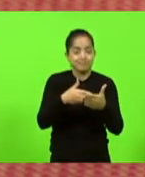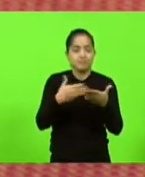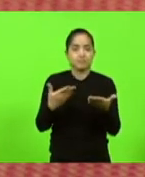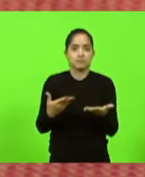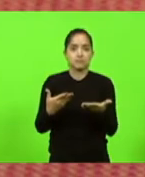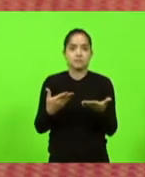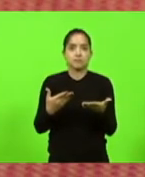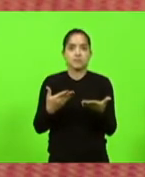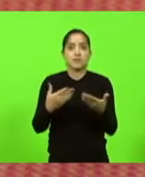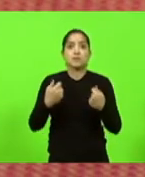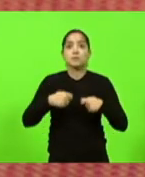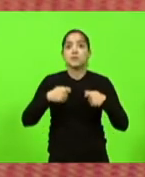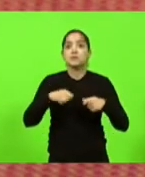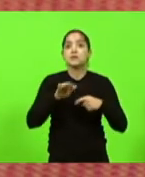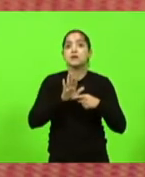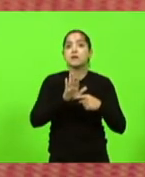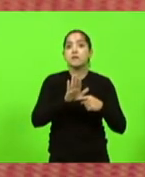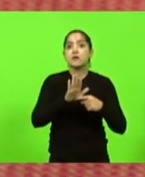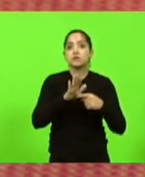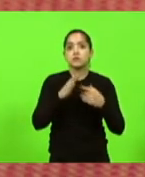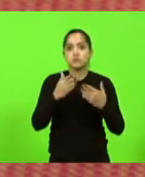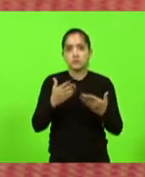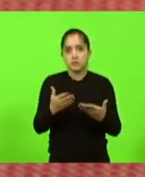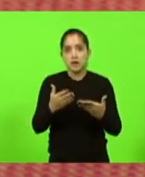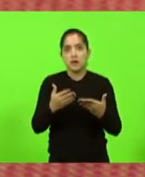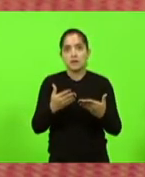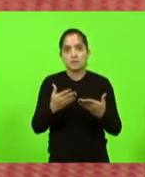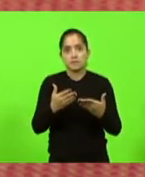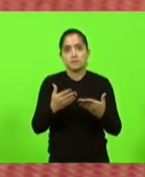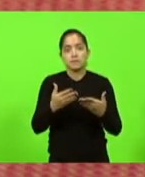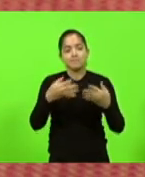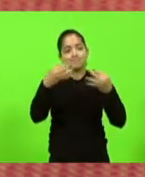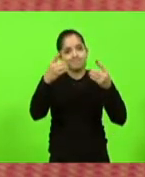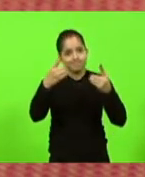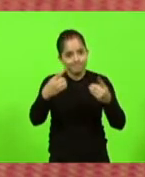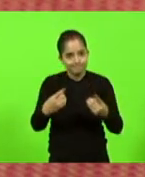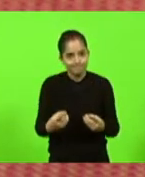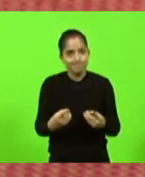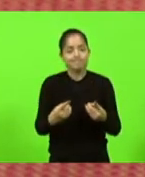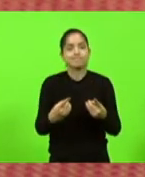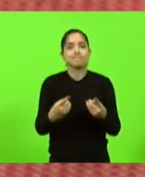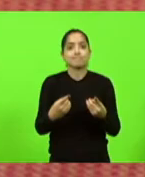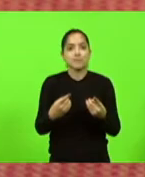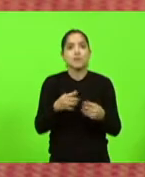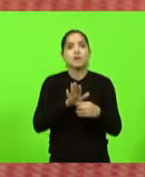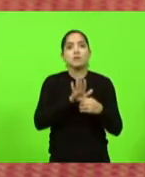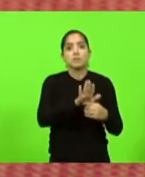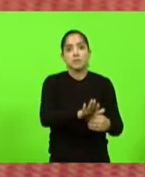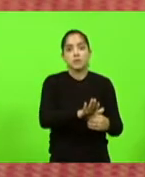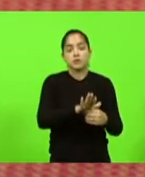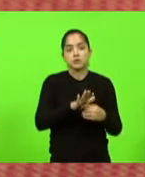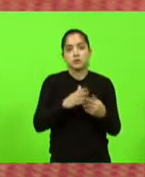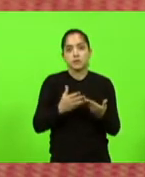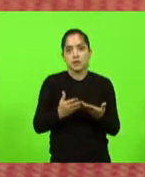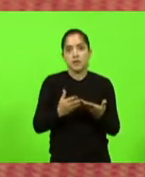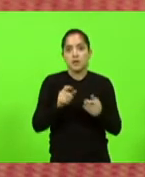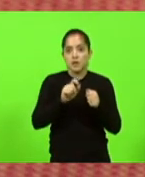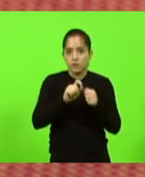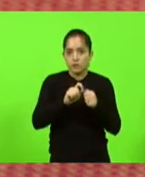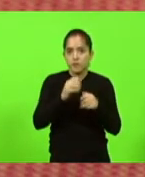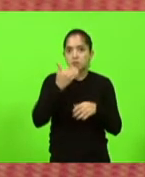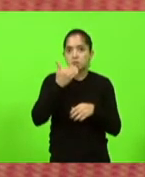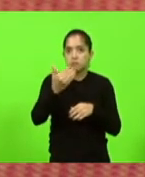que ele deveria fazer é dar uma oportunidade mais digna para os empresários. E eu fiz esse requerimento,